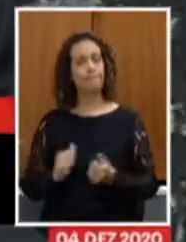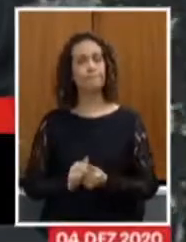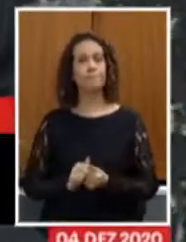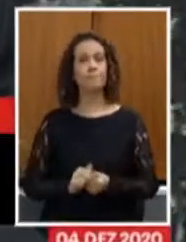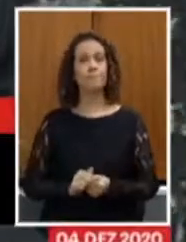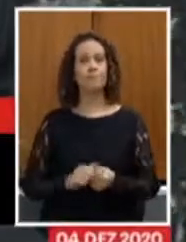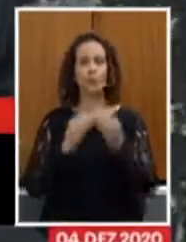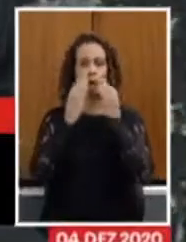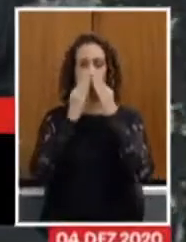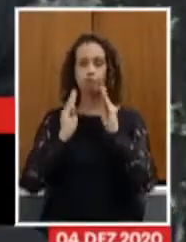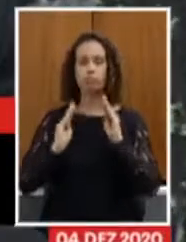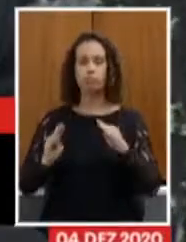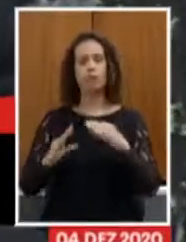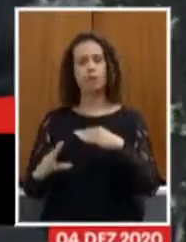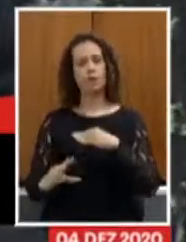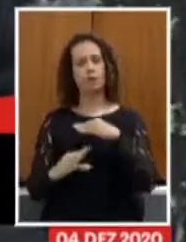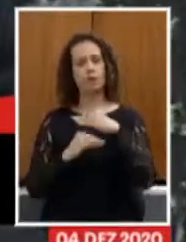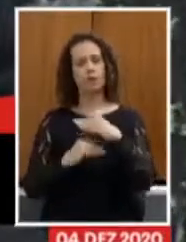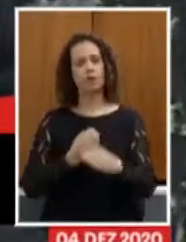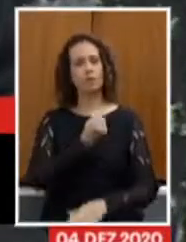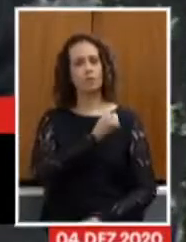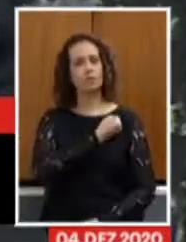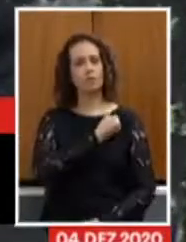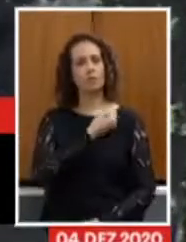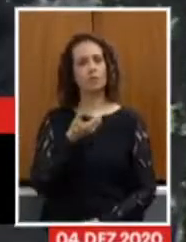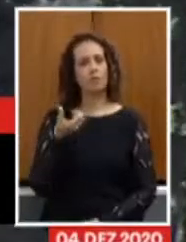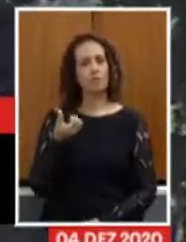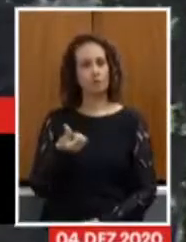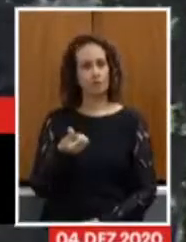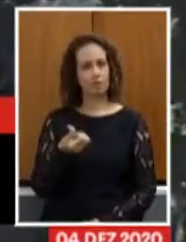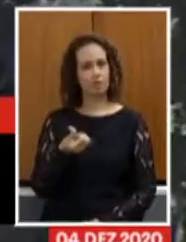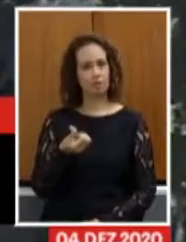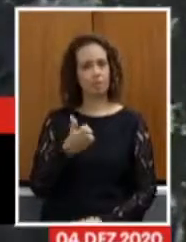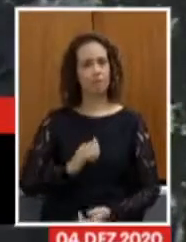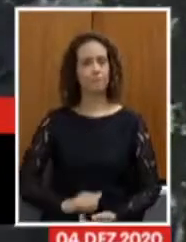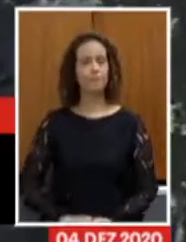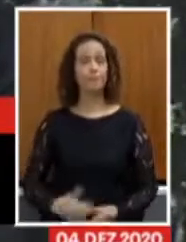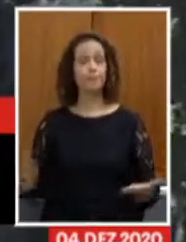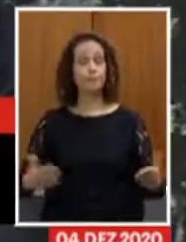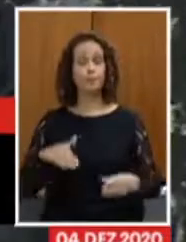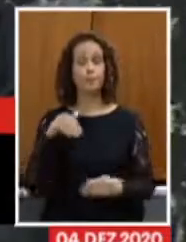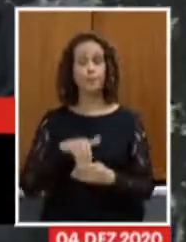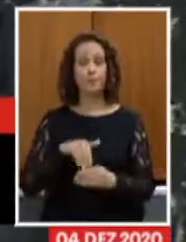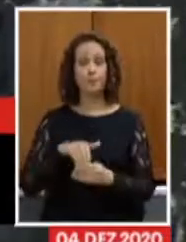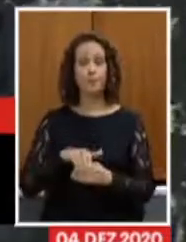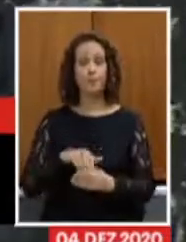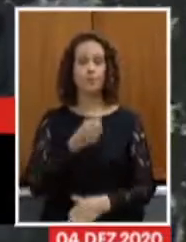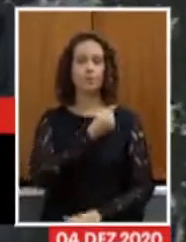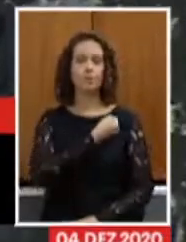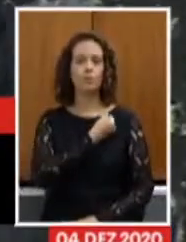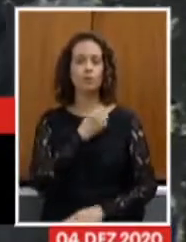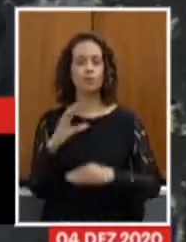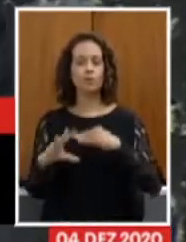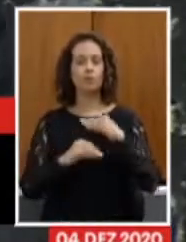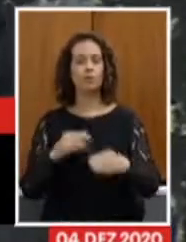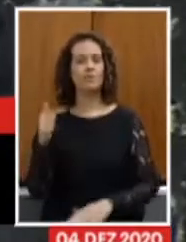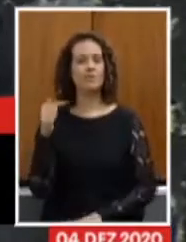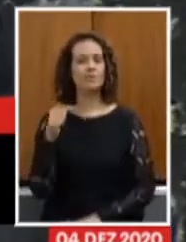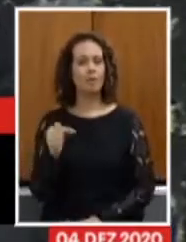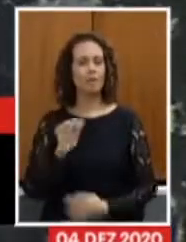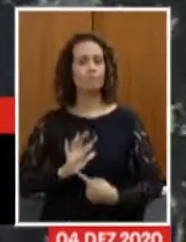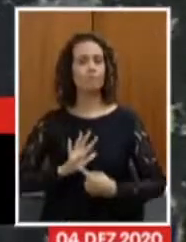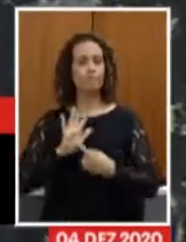está rejeitada a emenda número 6. Em votação, a emenda número 7, destacada com parecer